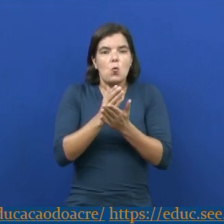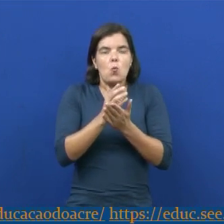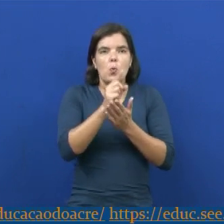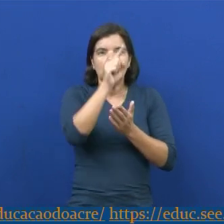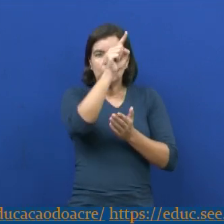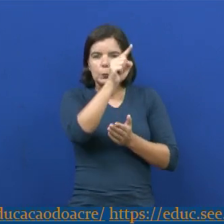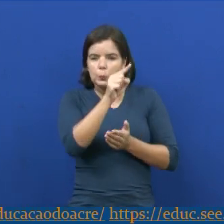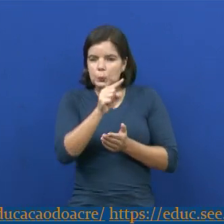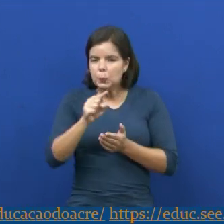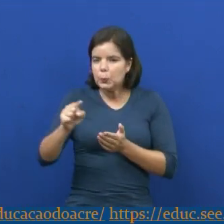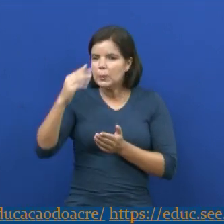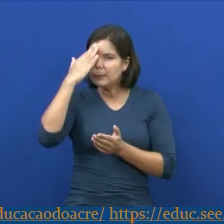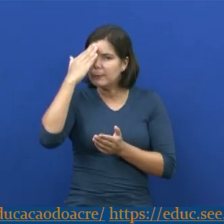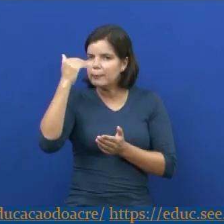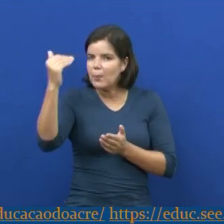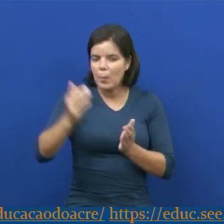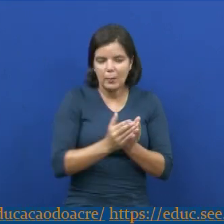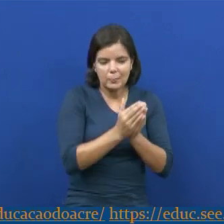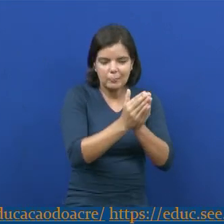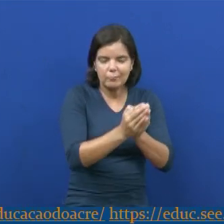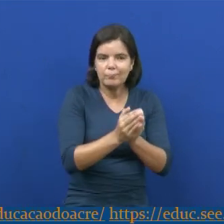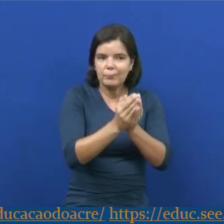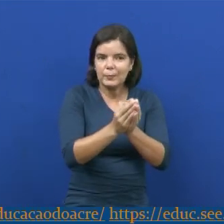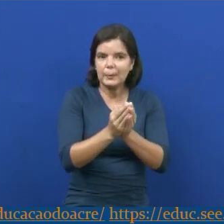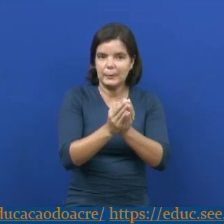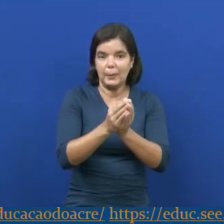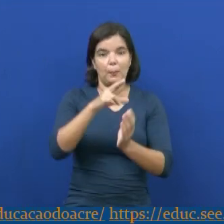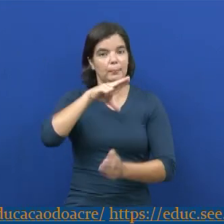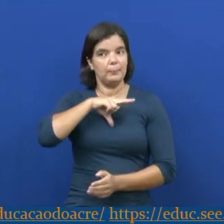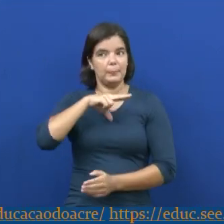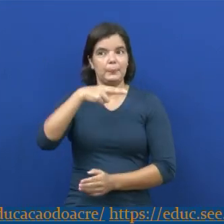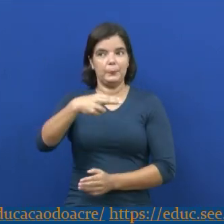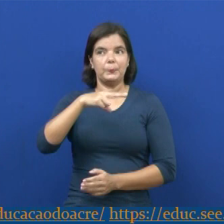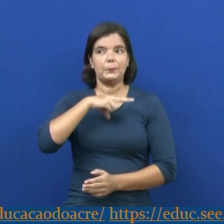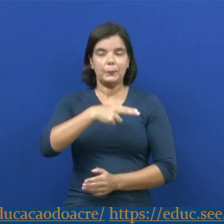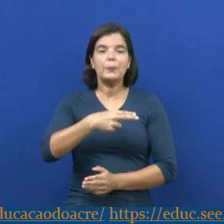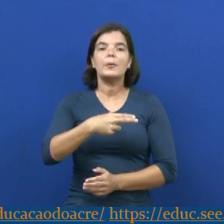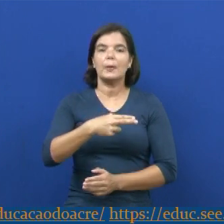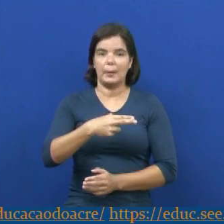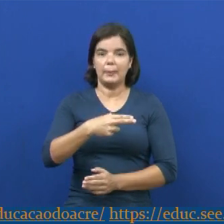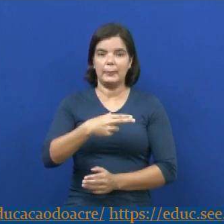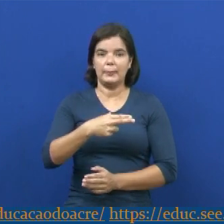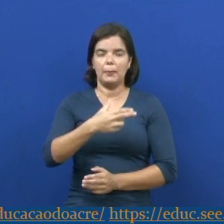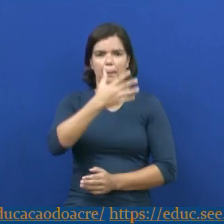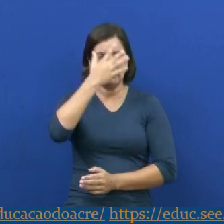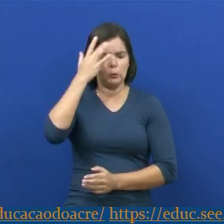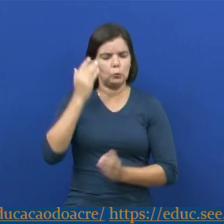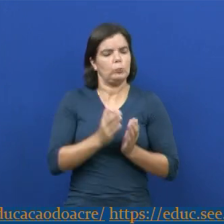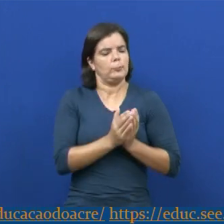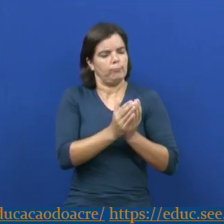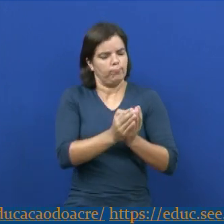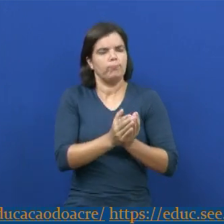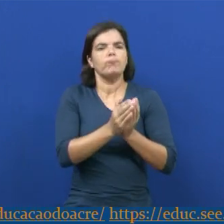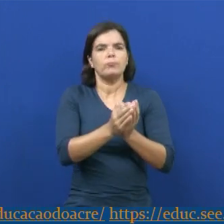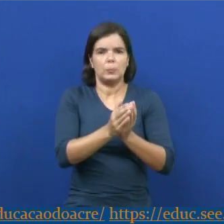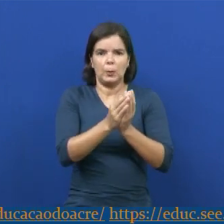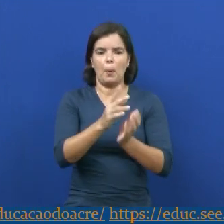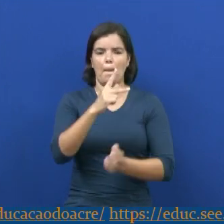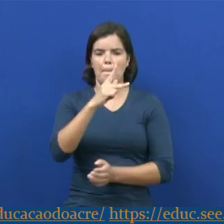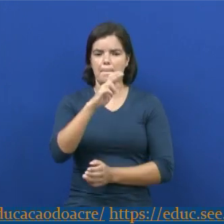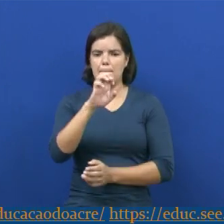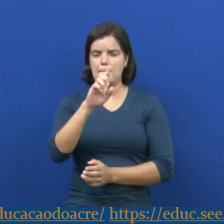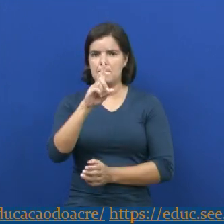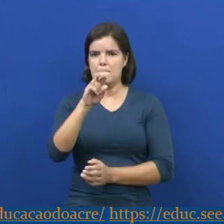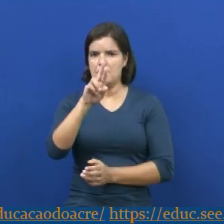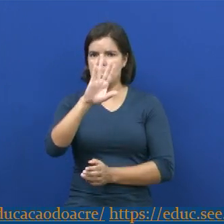bem famosas, né, dessa expansão marítima portuguesa, ok? Grandes navegadores, né, como Pedro Álvares